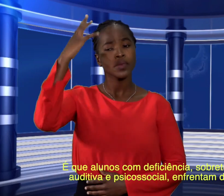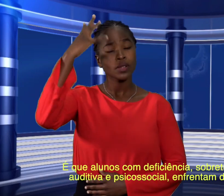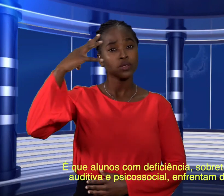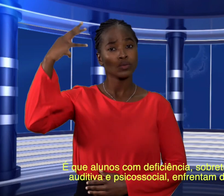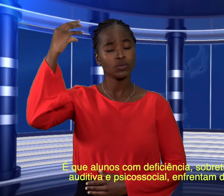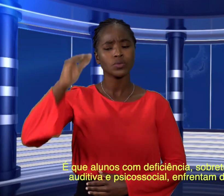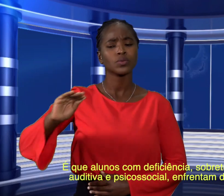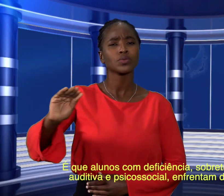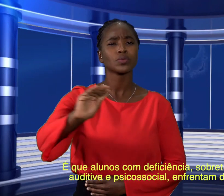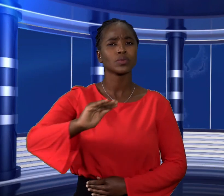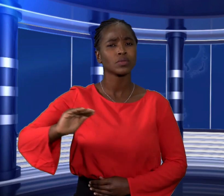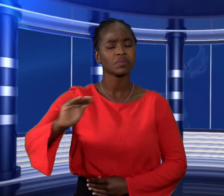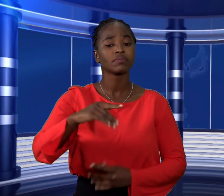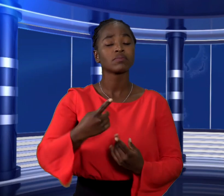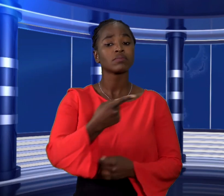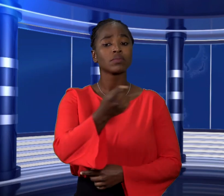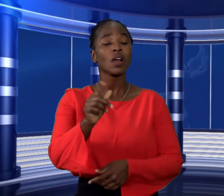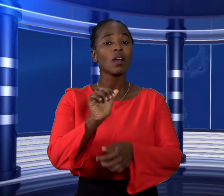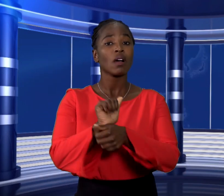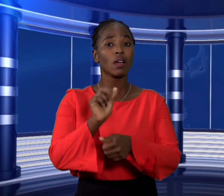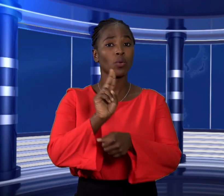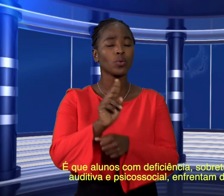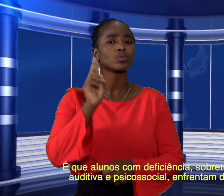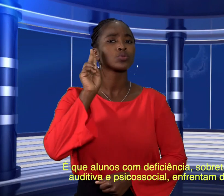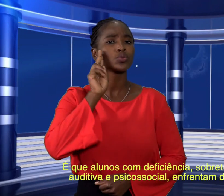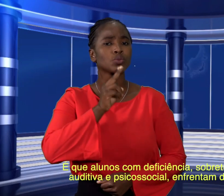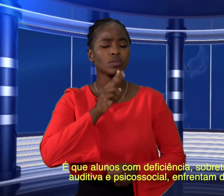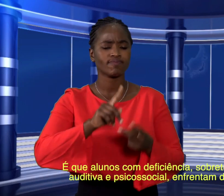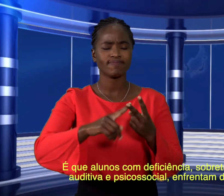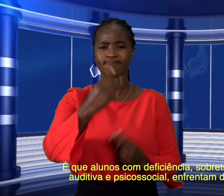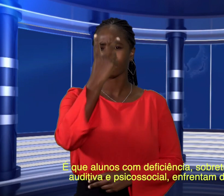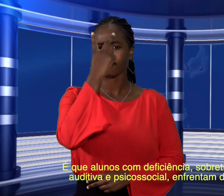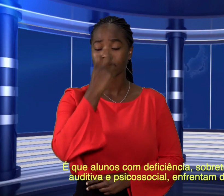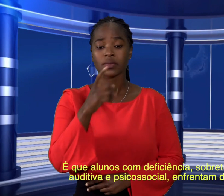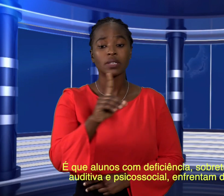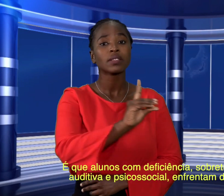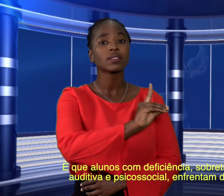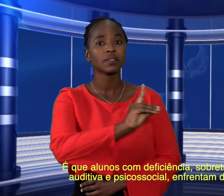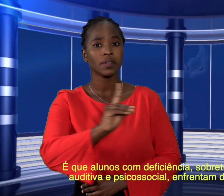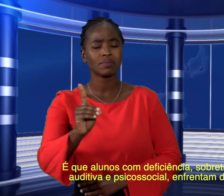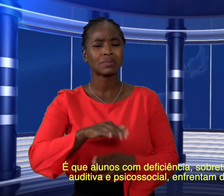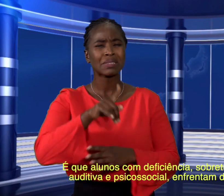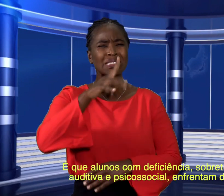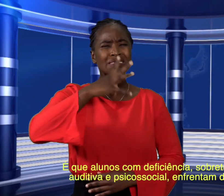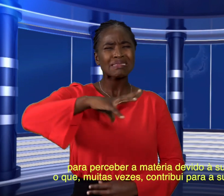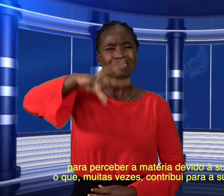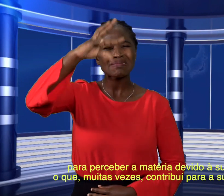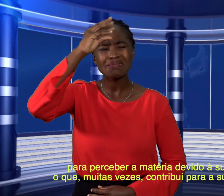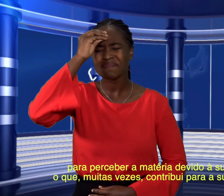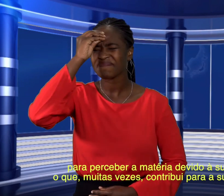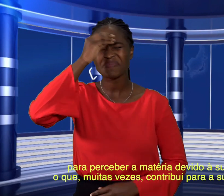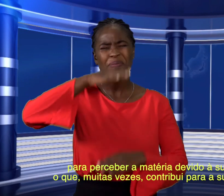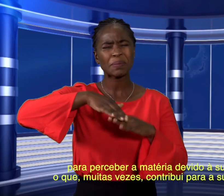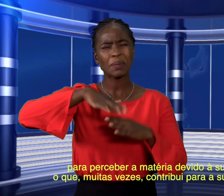que alunos com alguma deficiência, sobretudo a visual, auditiva e psicossocial, enfrentam dificuldades